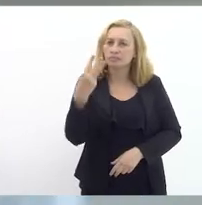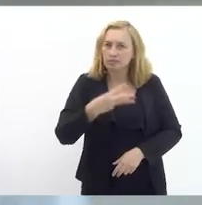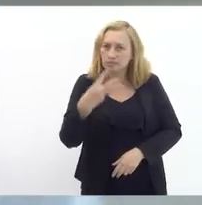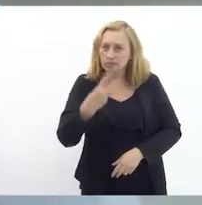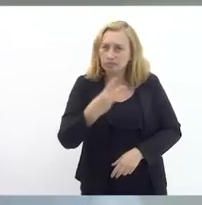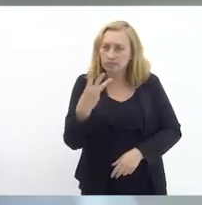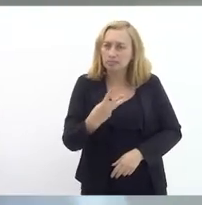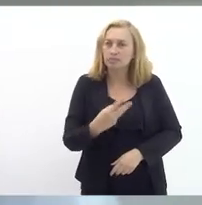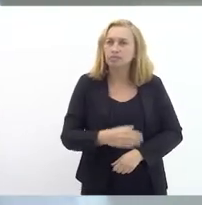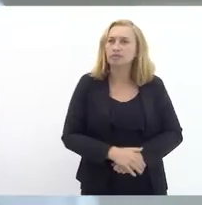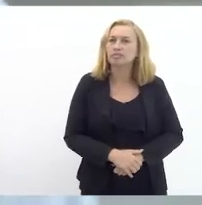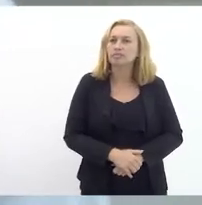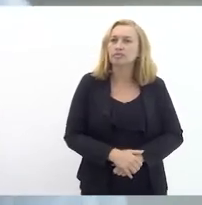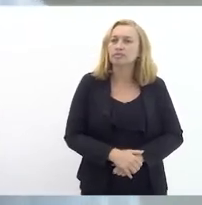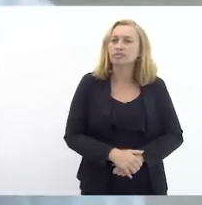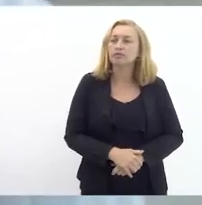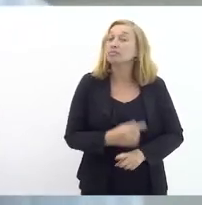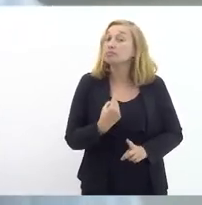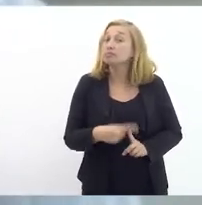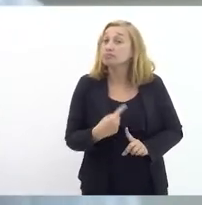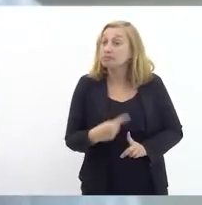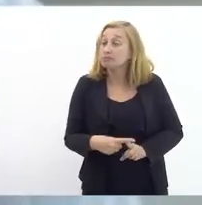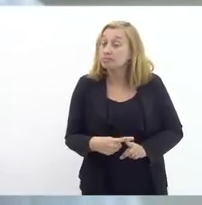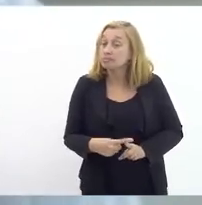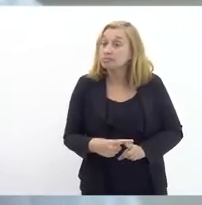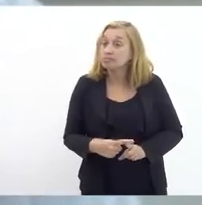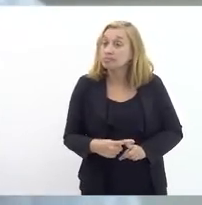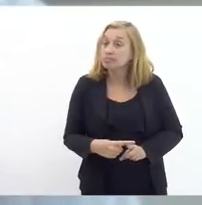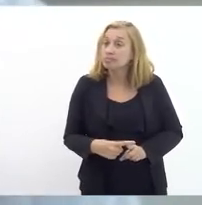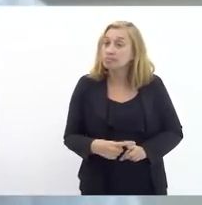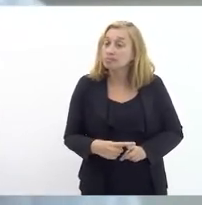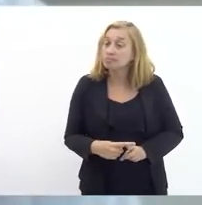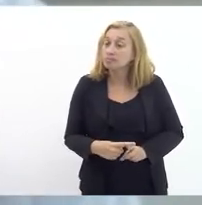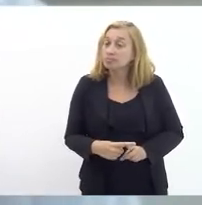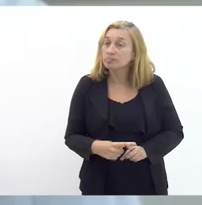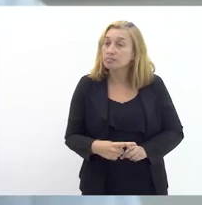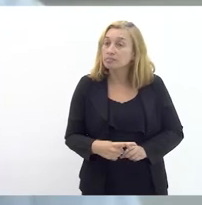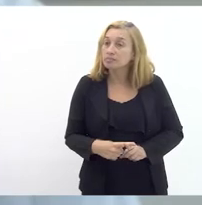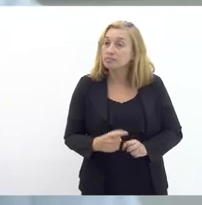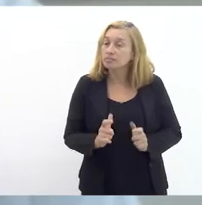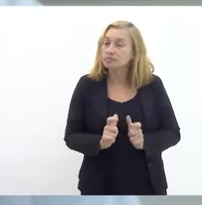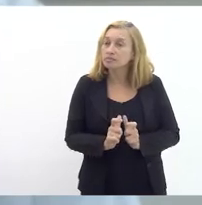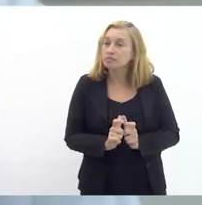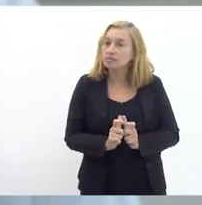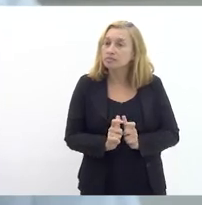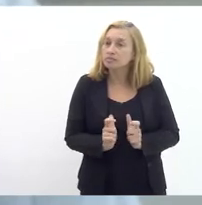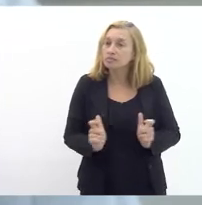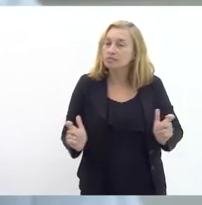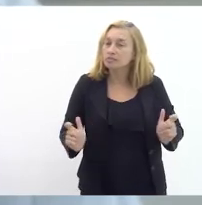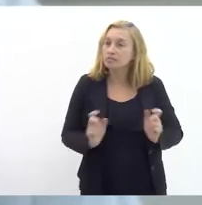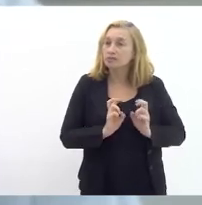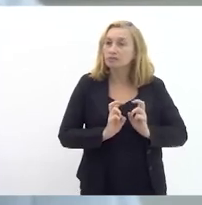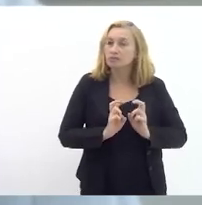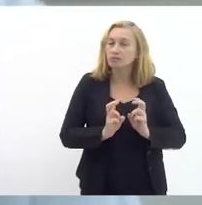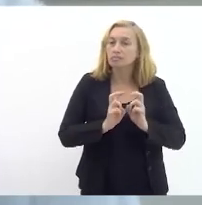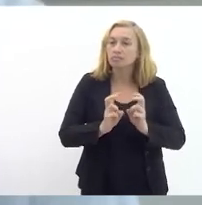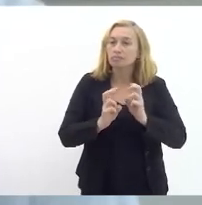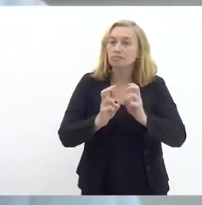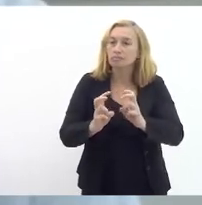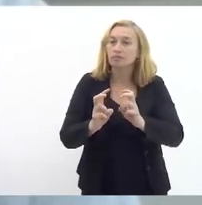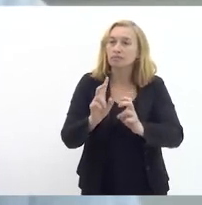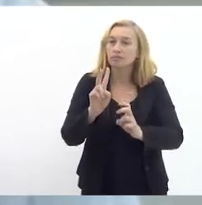Três. Por que o tamanho dos trens estão com